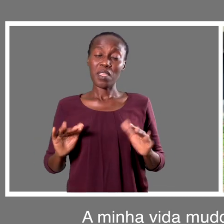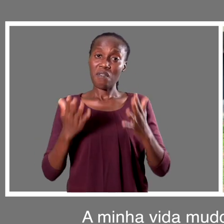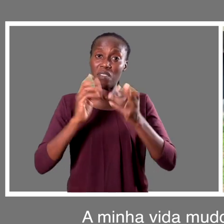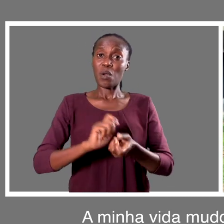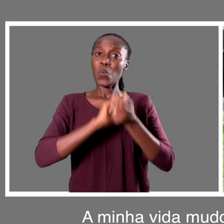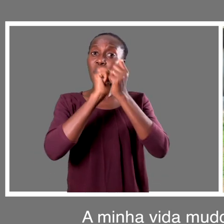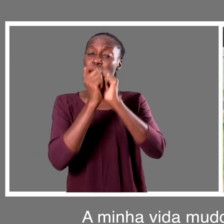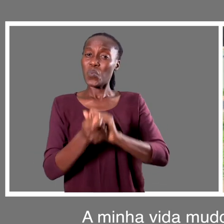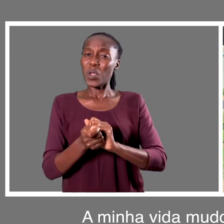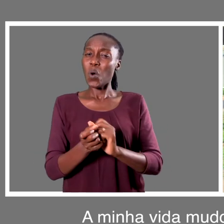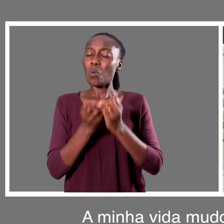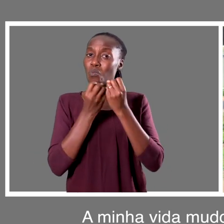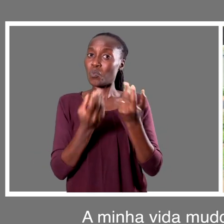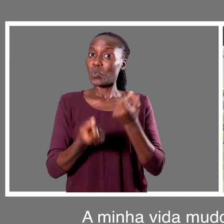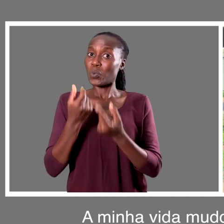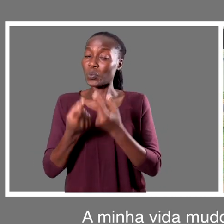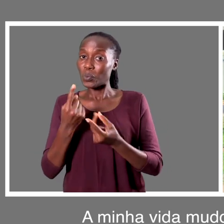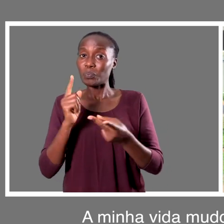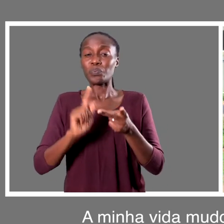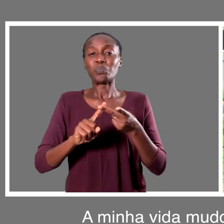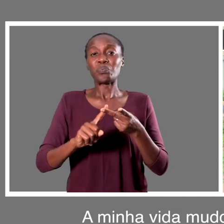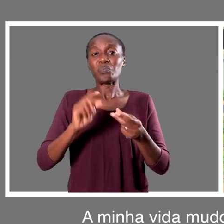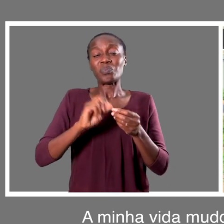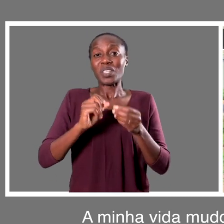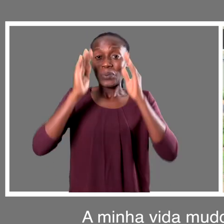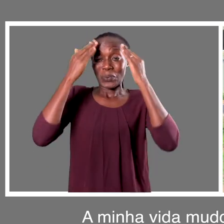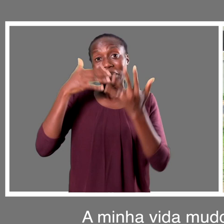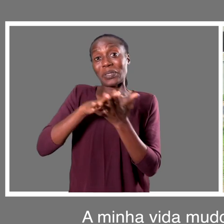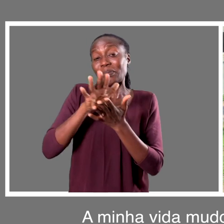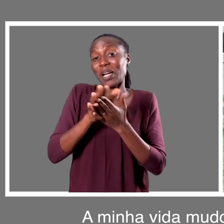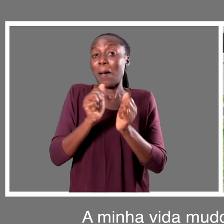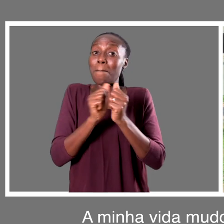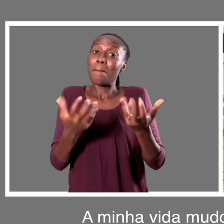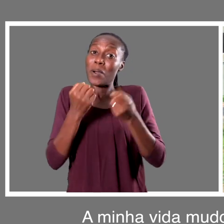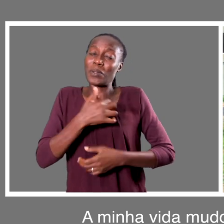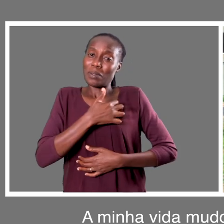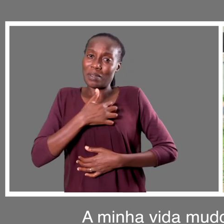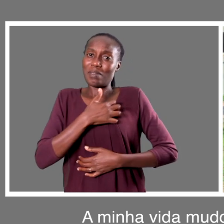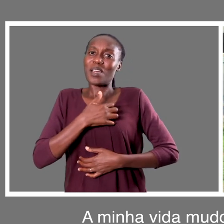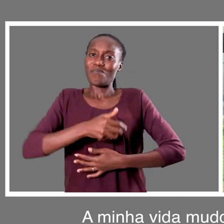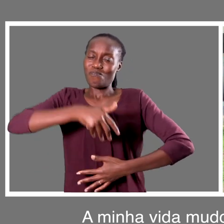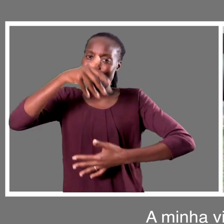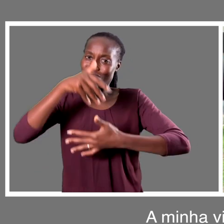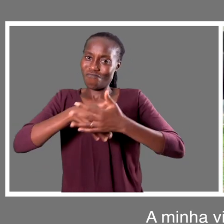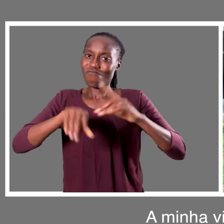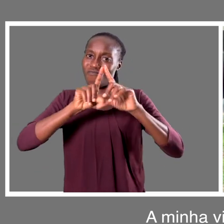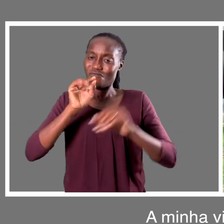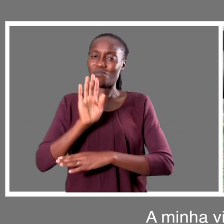Minha vida mudou em muitos aspectos, em outros que nem sei explicar, mas vou tentar especificar.